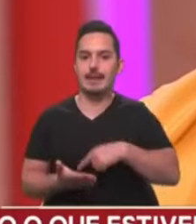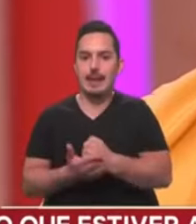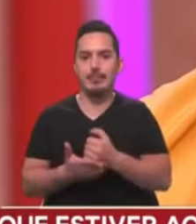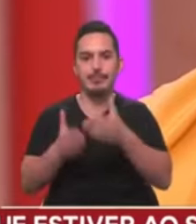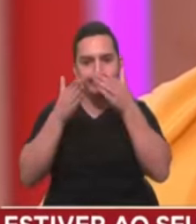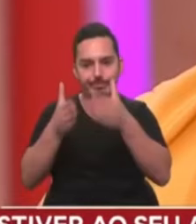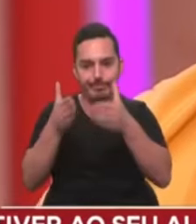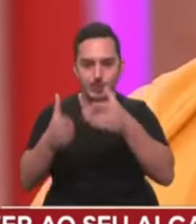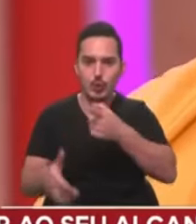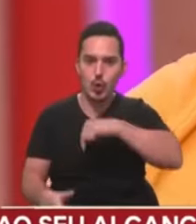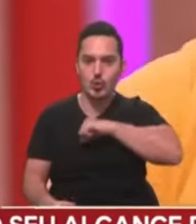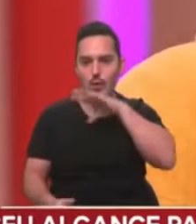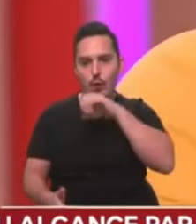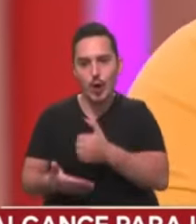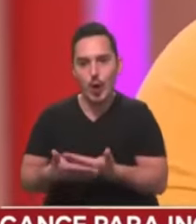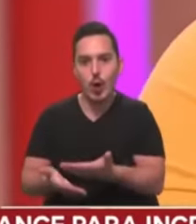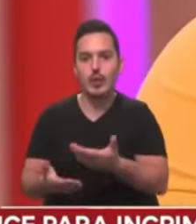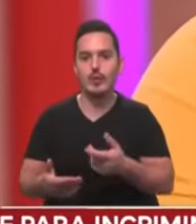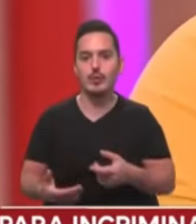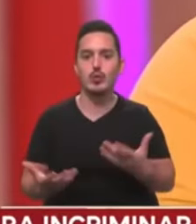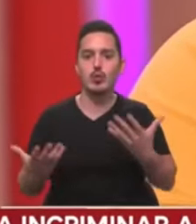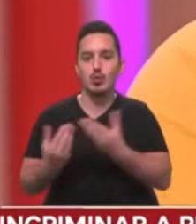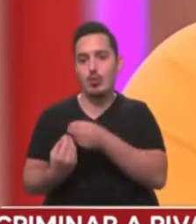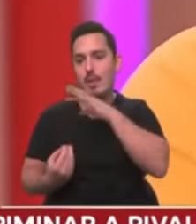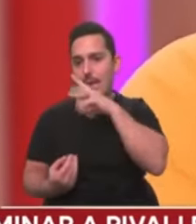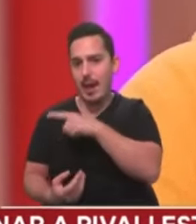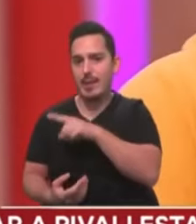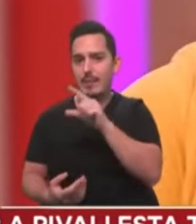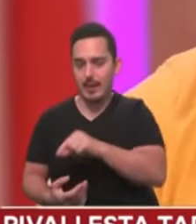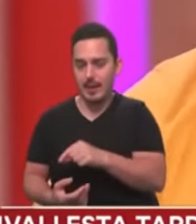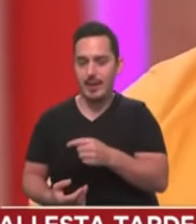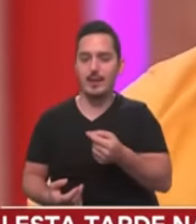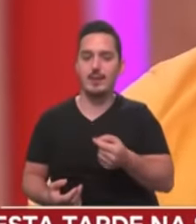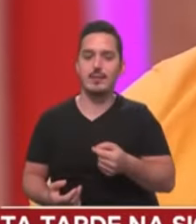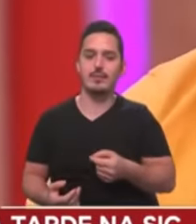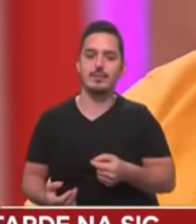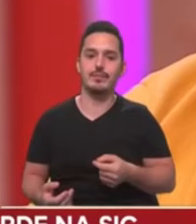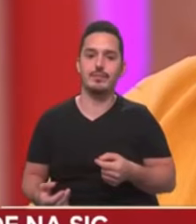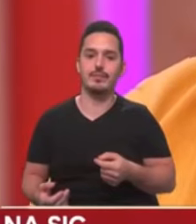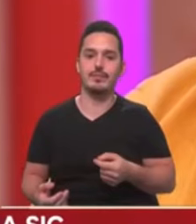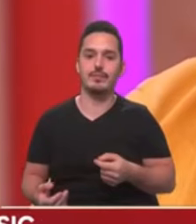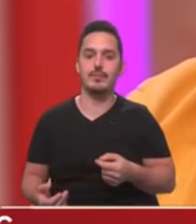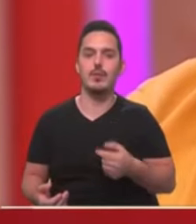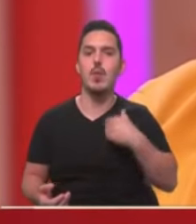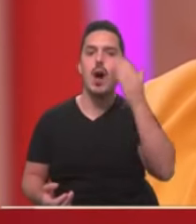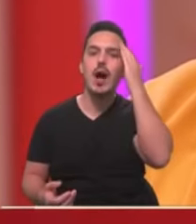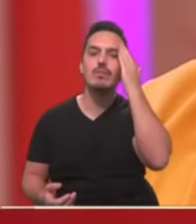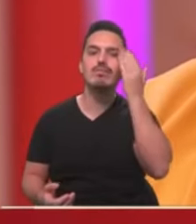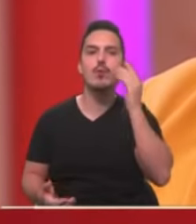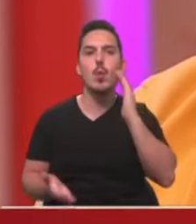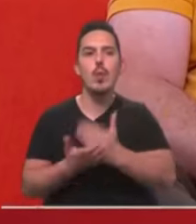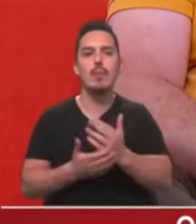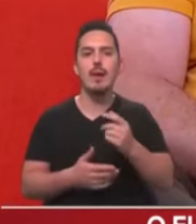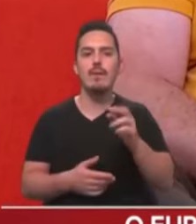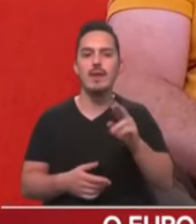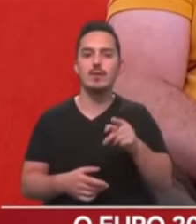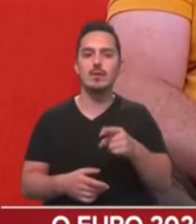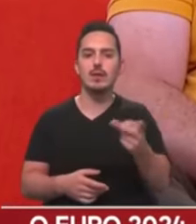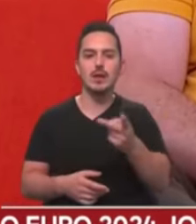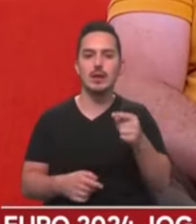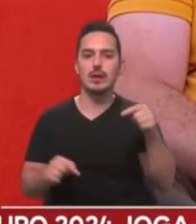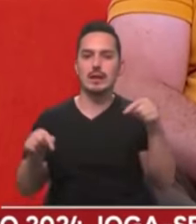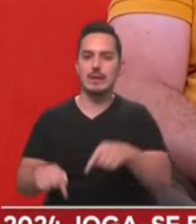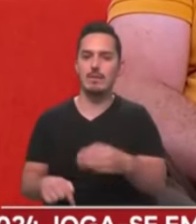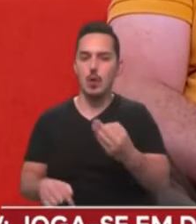nosso filhote. E estar junto da mãe, também tinha acabado de. Eu acho que Lembro-me bem. a última vez que vocês estiveram cá